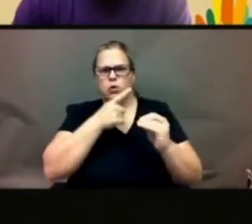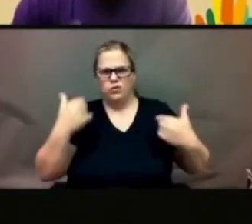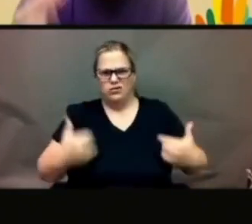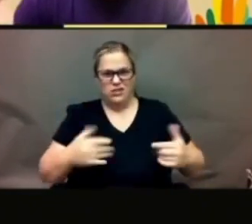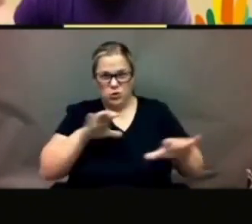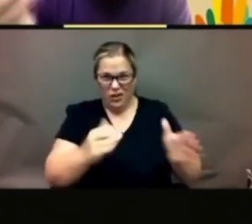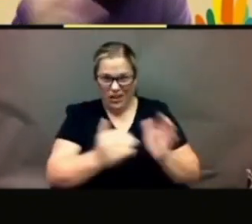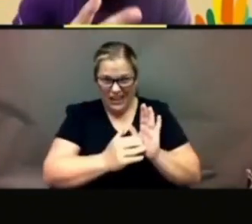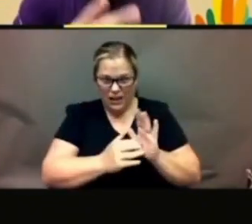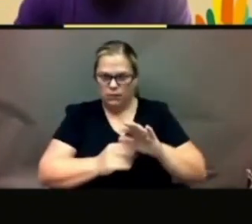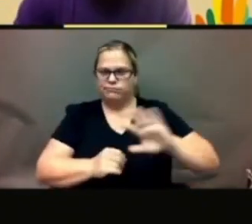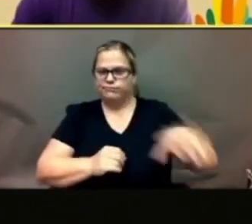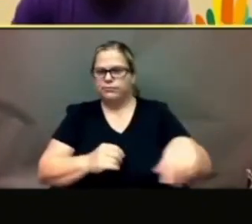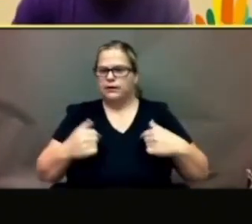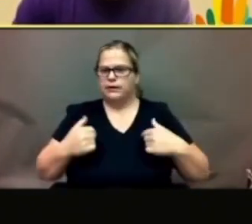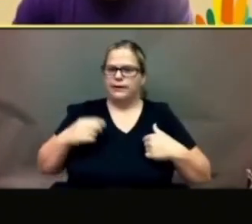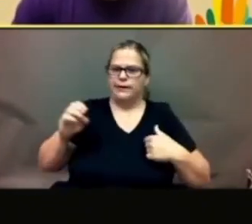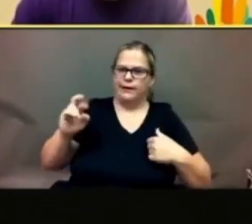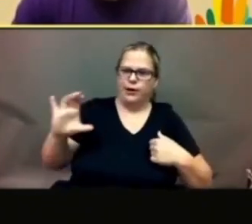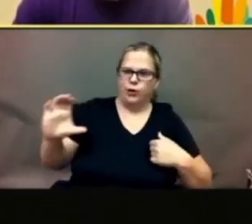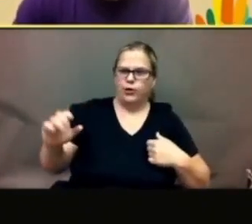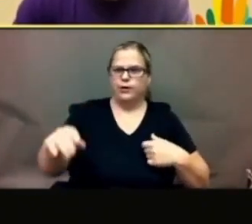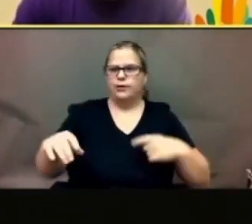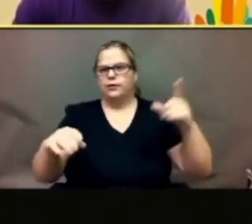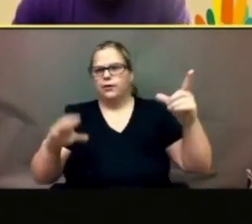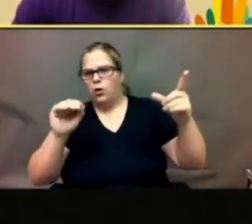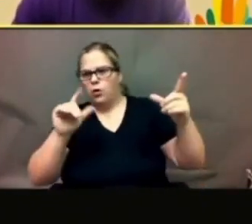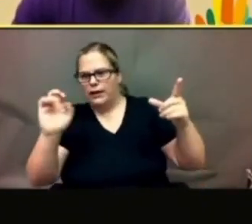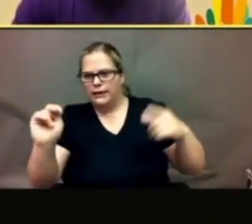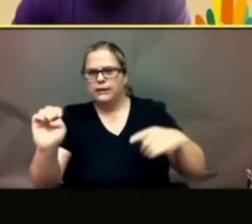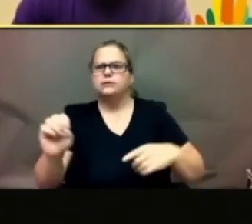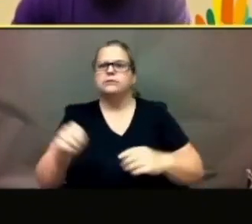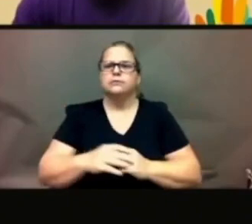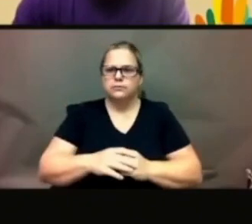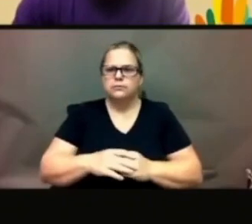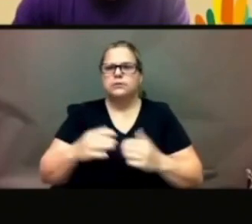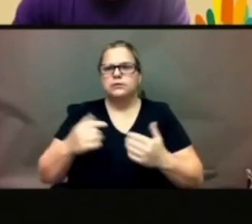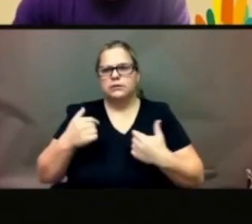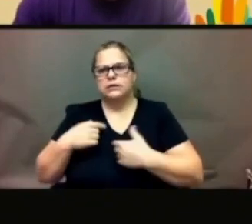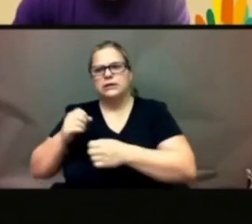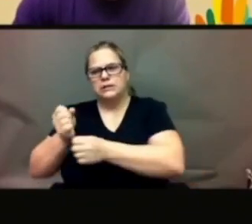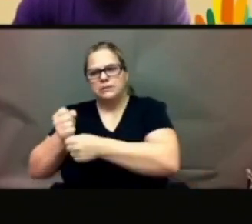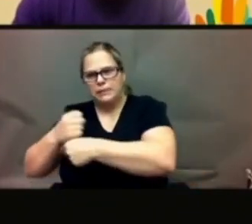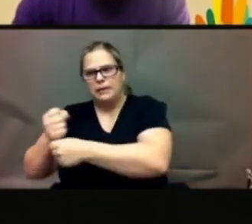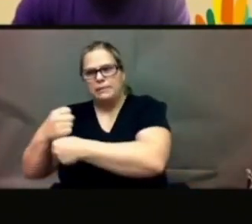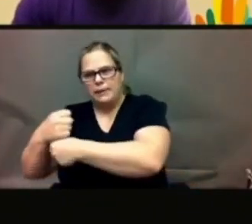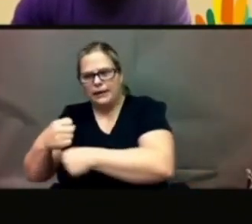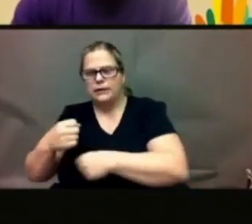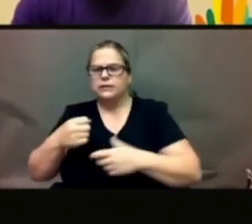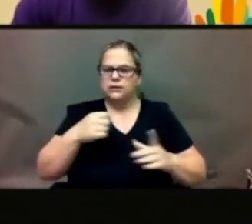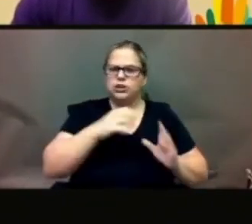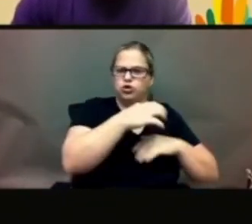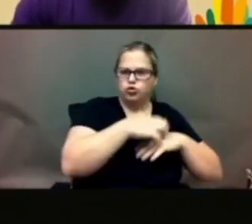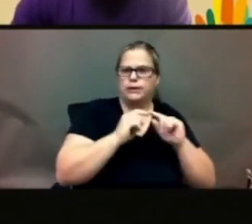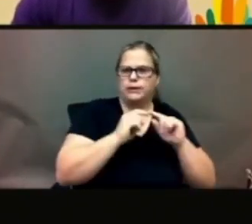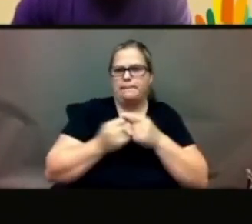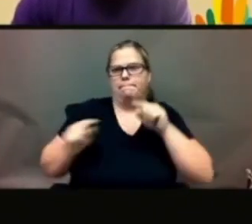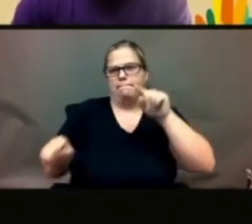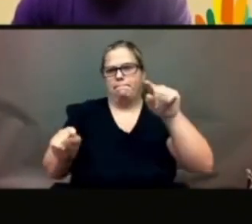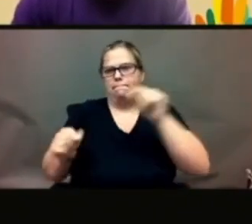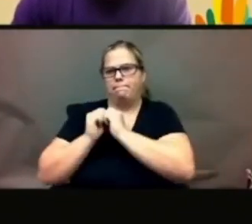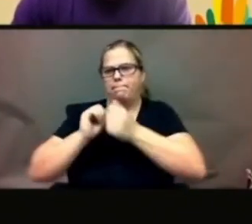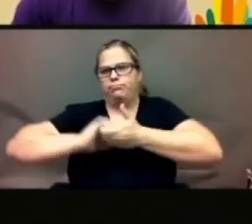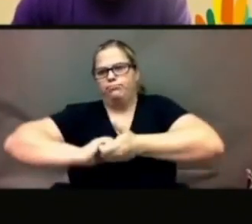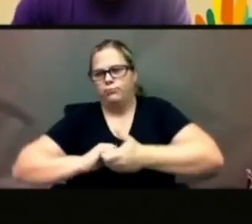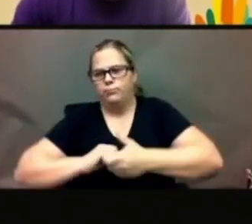A gente vai se apresentar de novo, porque a gente já se apresentou. Eric, Colleen, Eric está no Makemake,